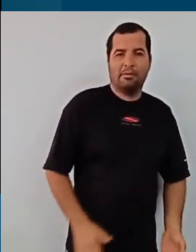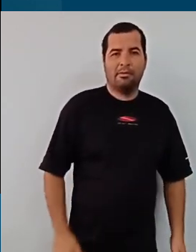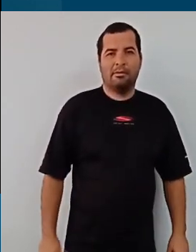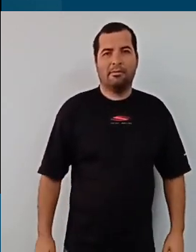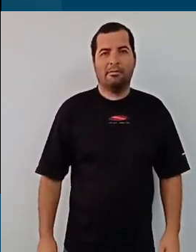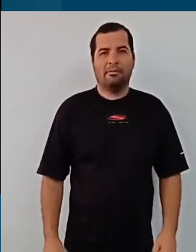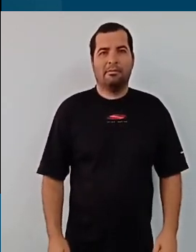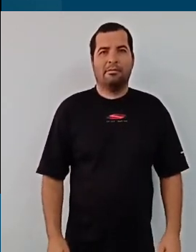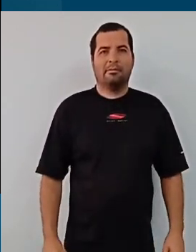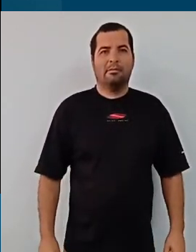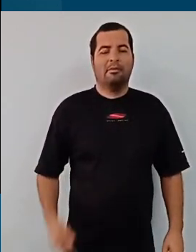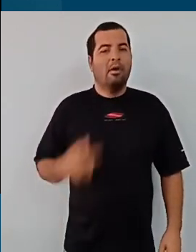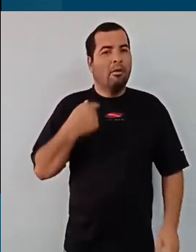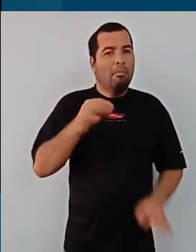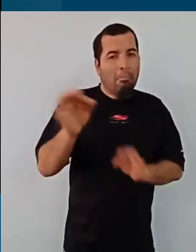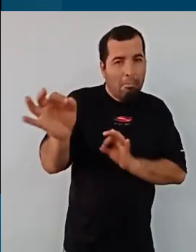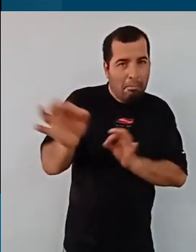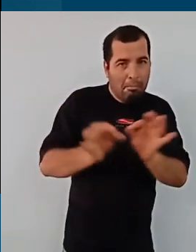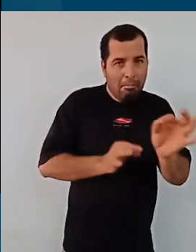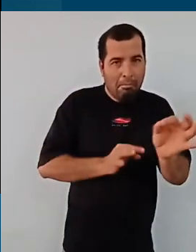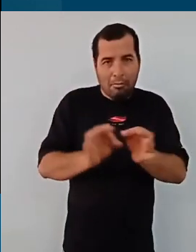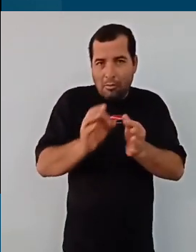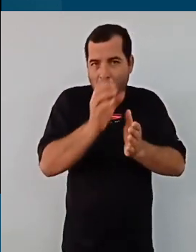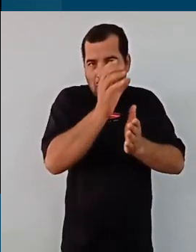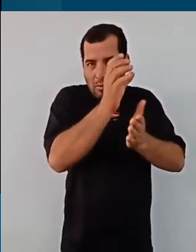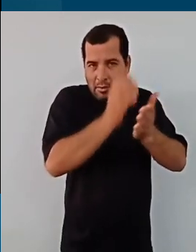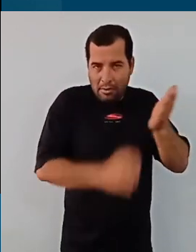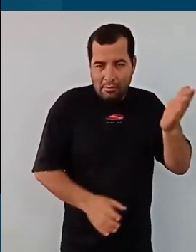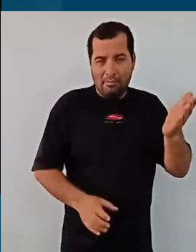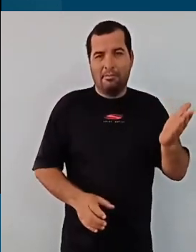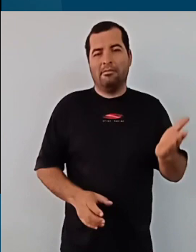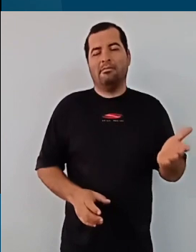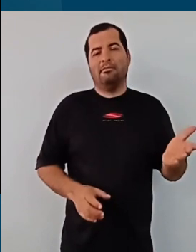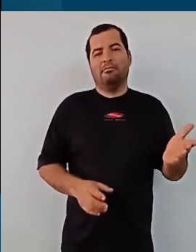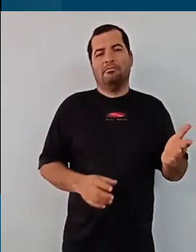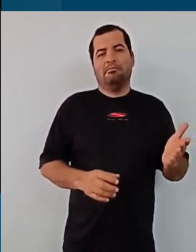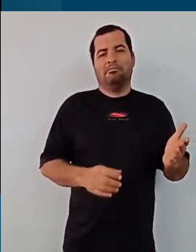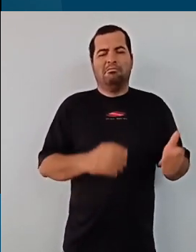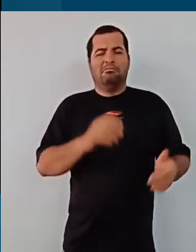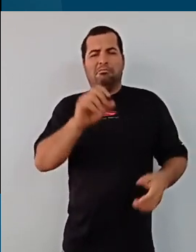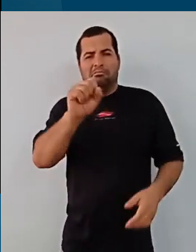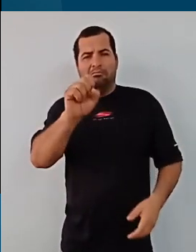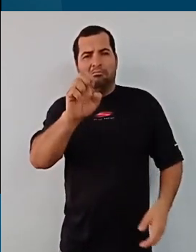Então, quando a gente organiza o currículo, seja por série, por ciclo,